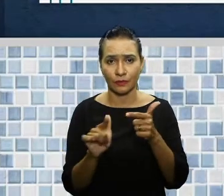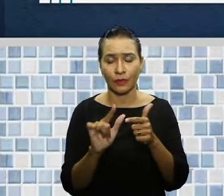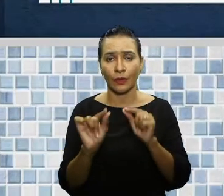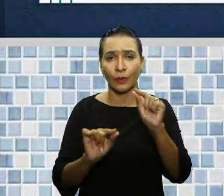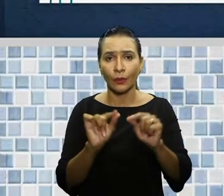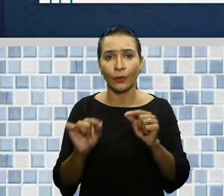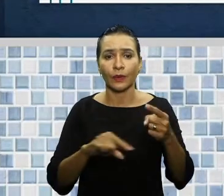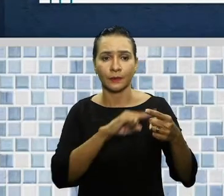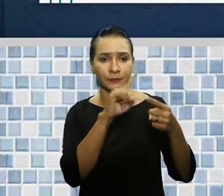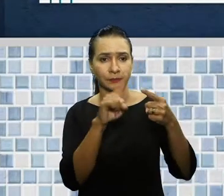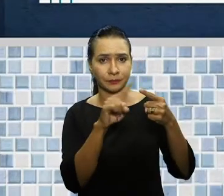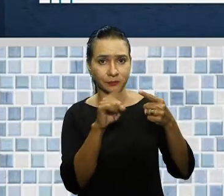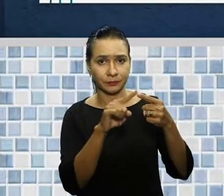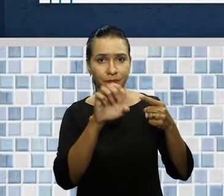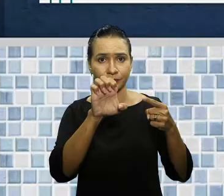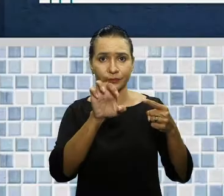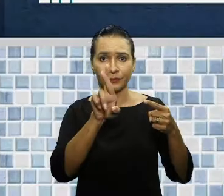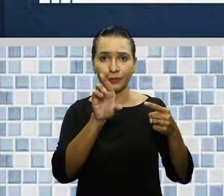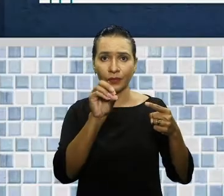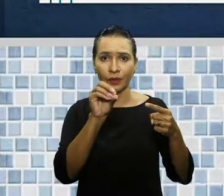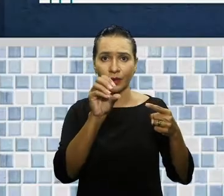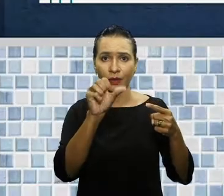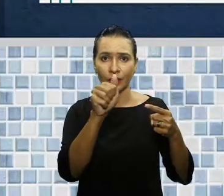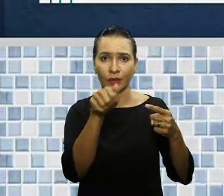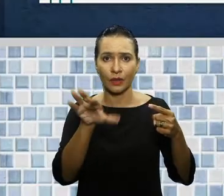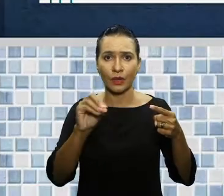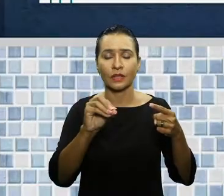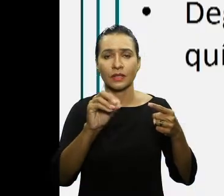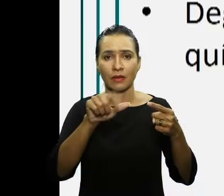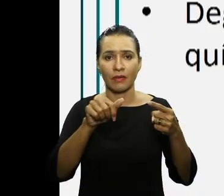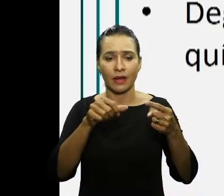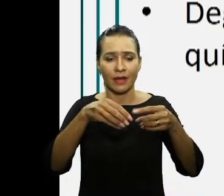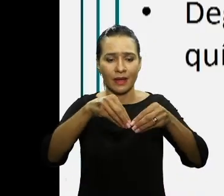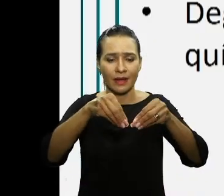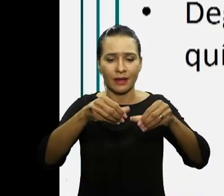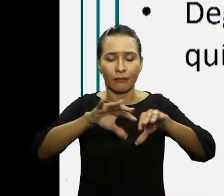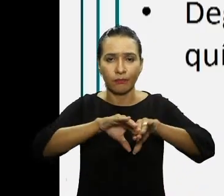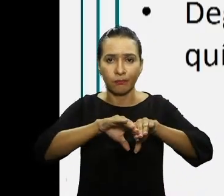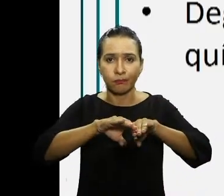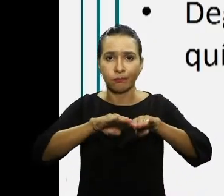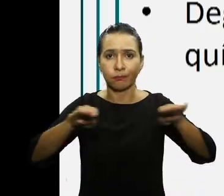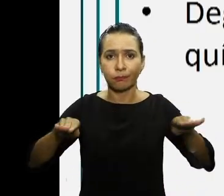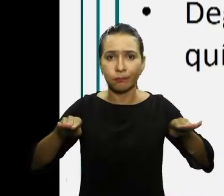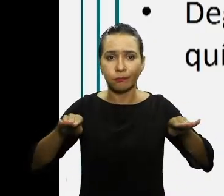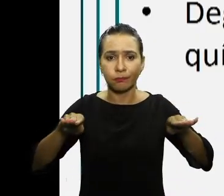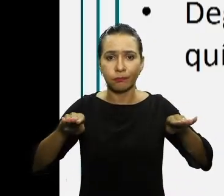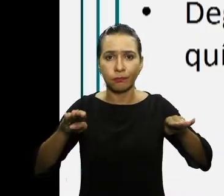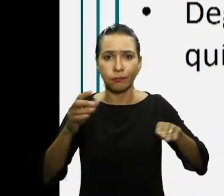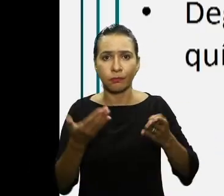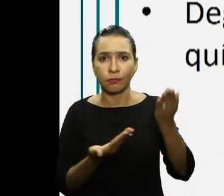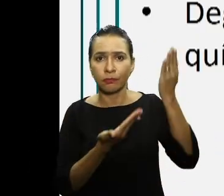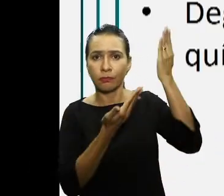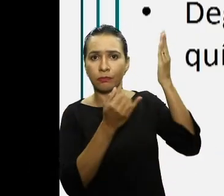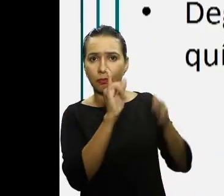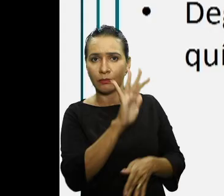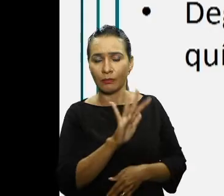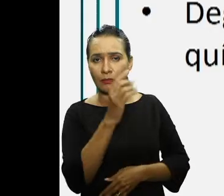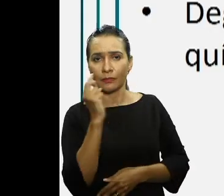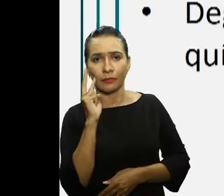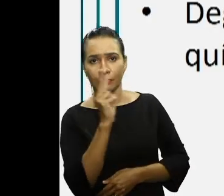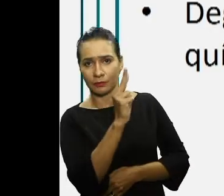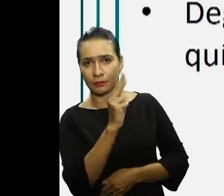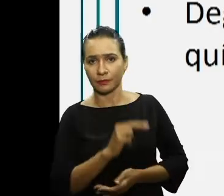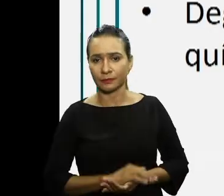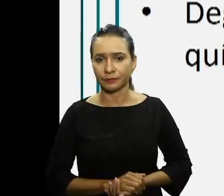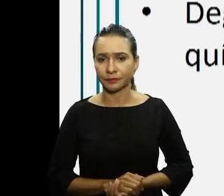erosão, que é o que a gente traz exatamente nessa imagem que está nesse slide 11. Nessa imagem,